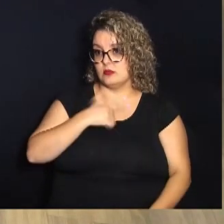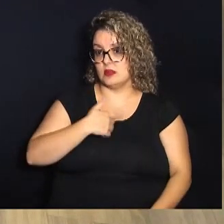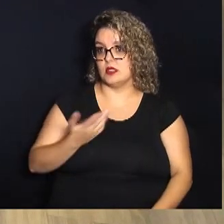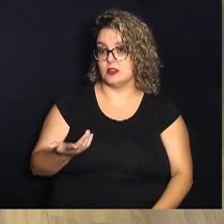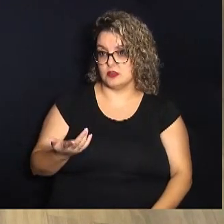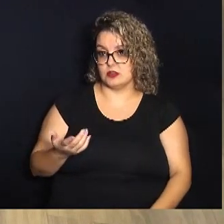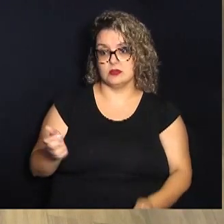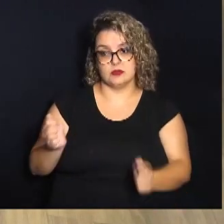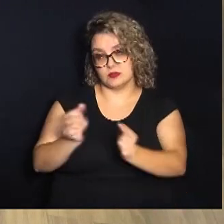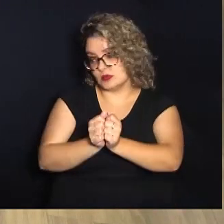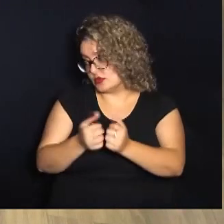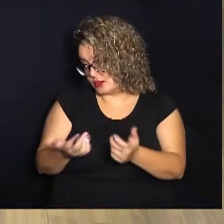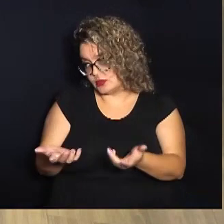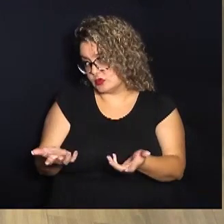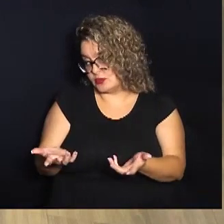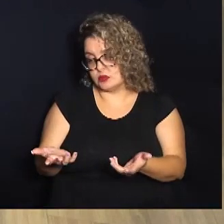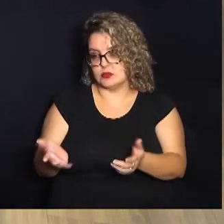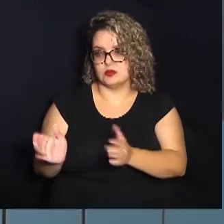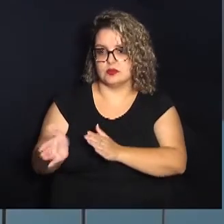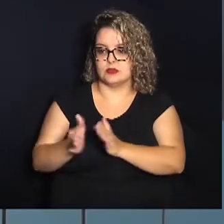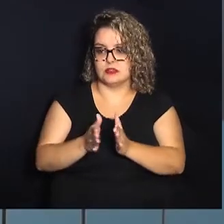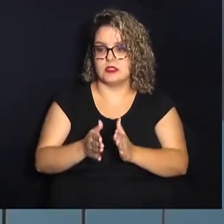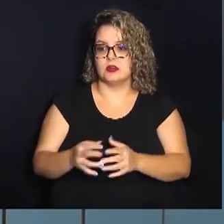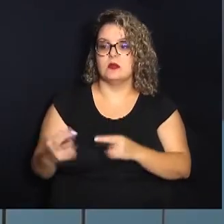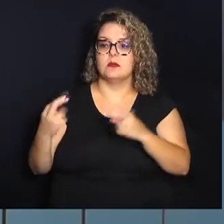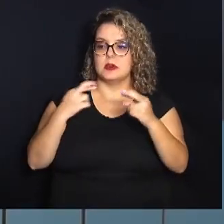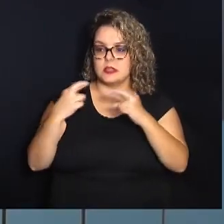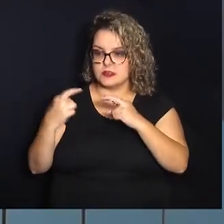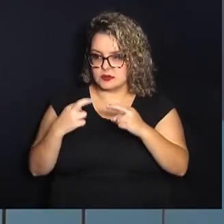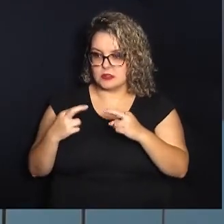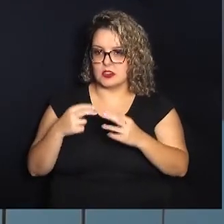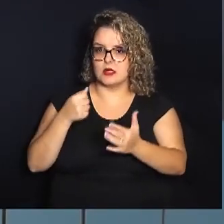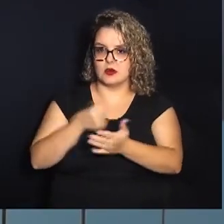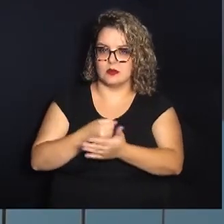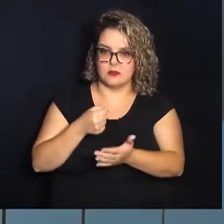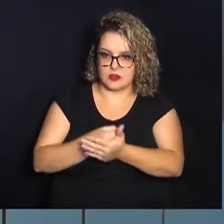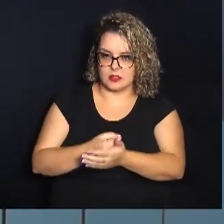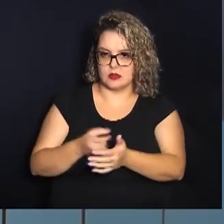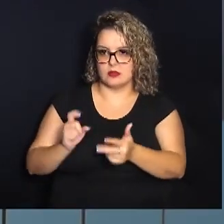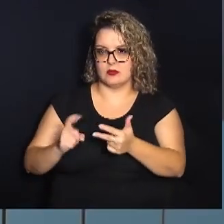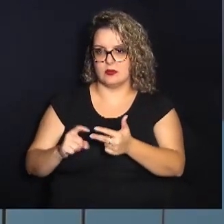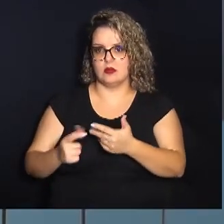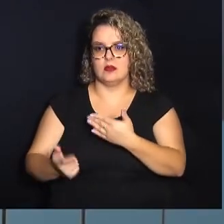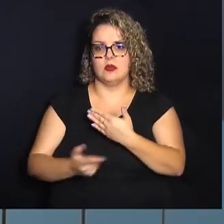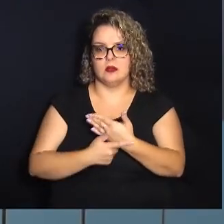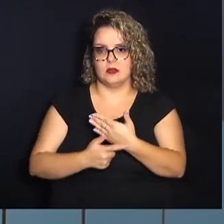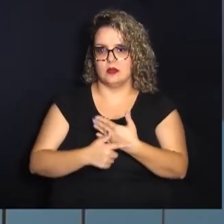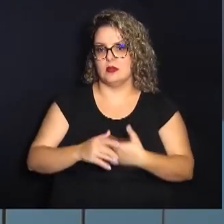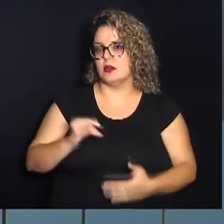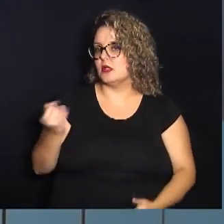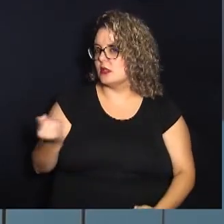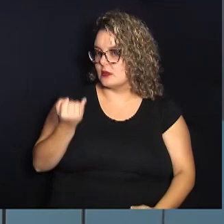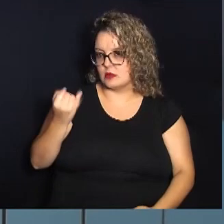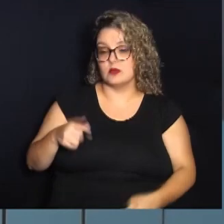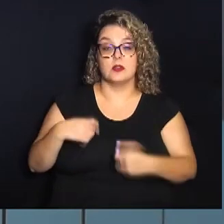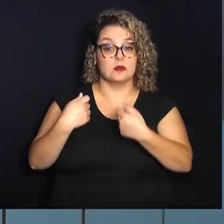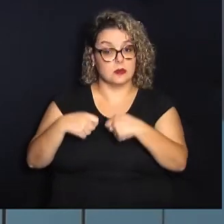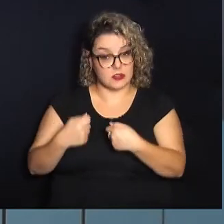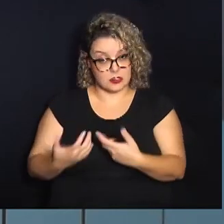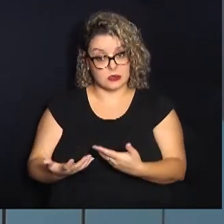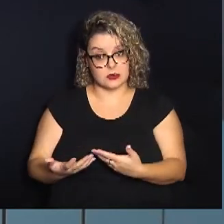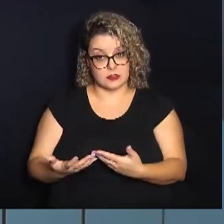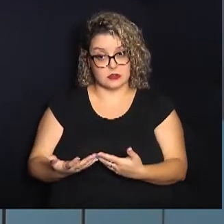estar junto nesse caminho. Mas fiscalizar e cobrar o executivo, acho que é um papel fundamental e necessário.